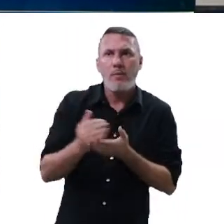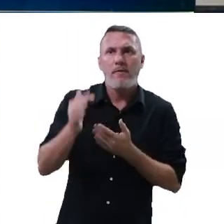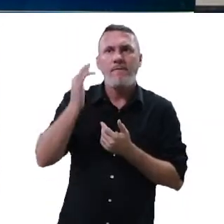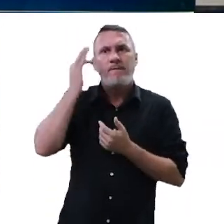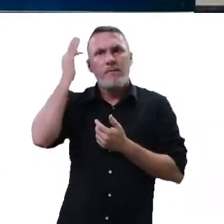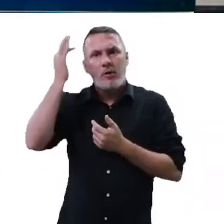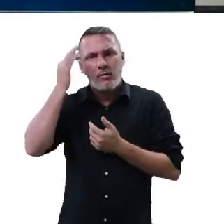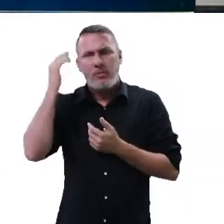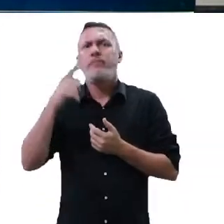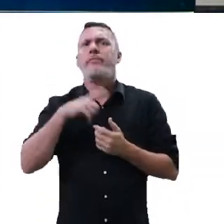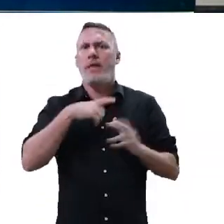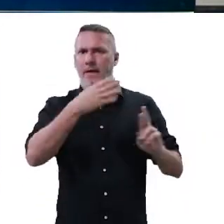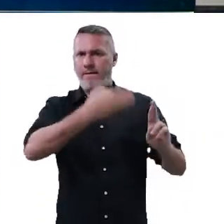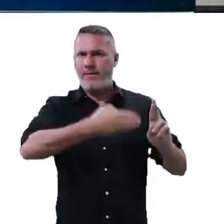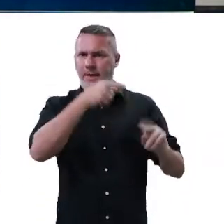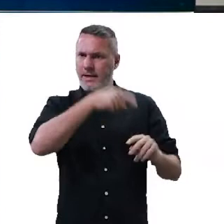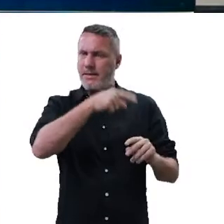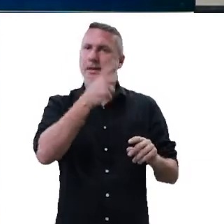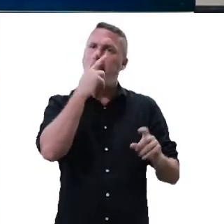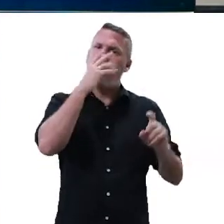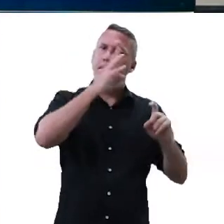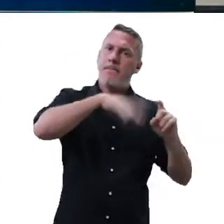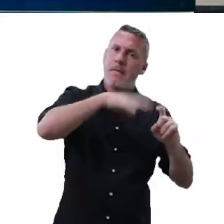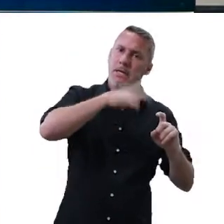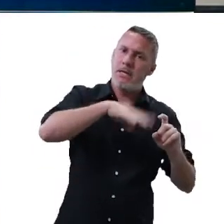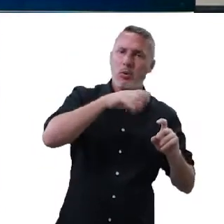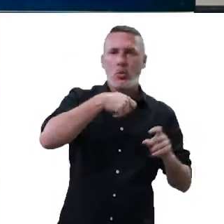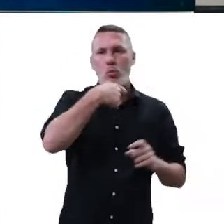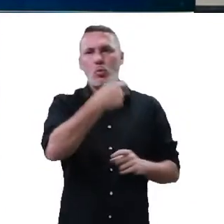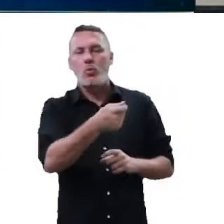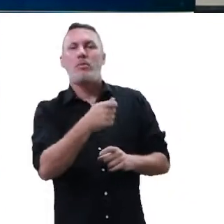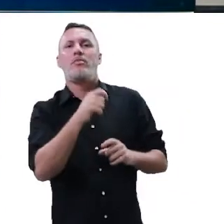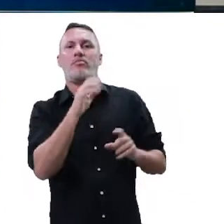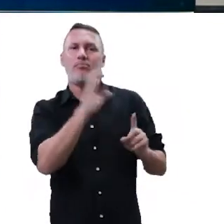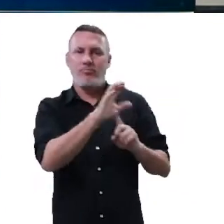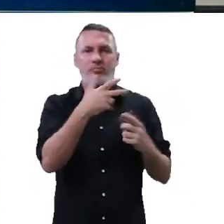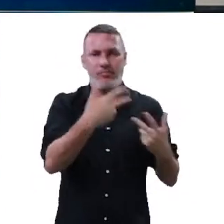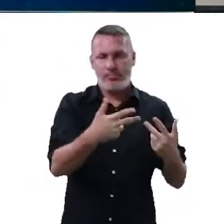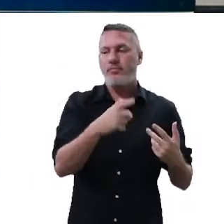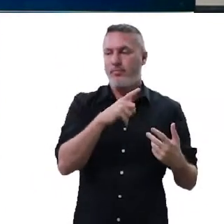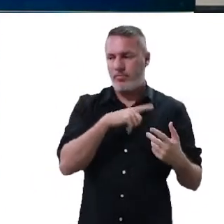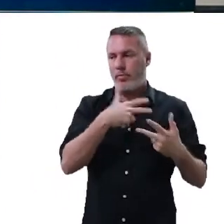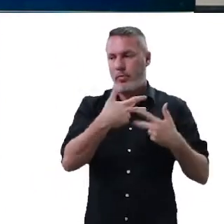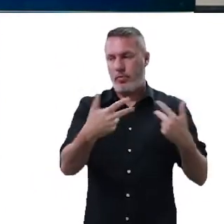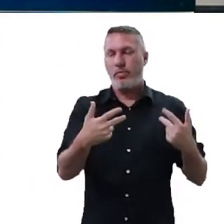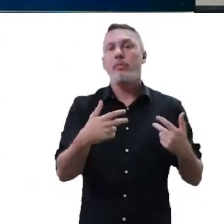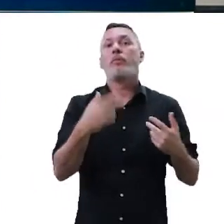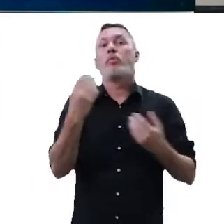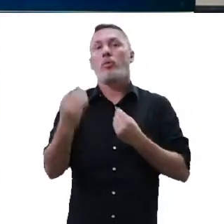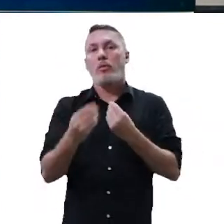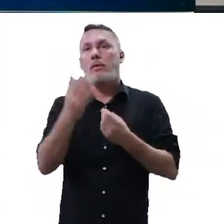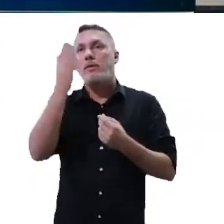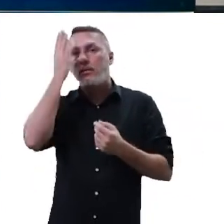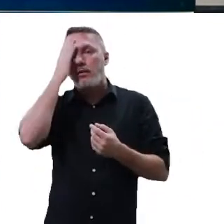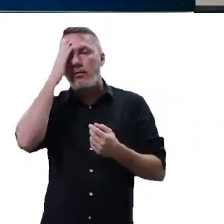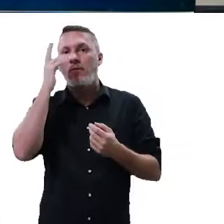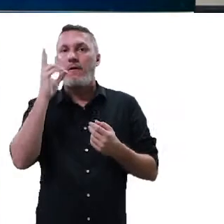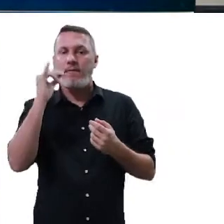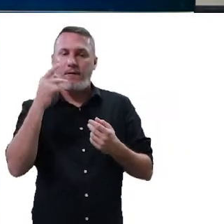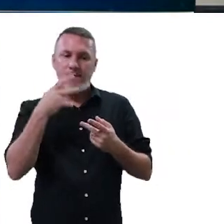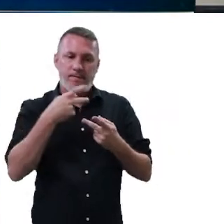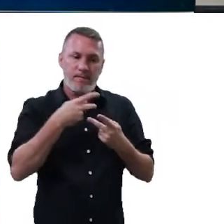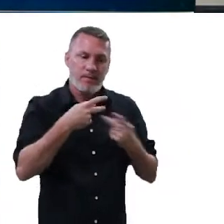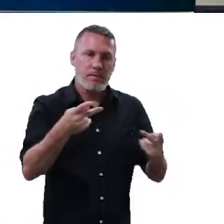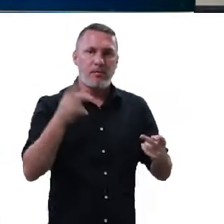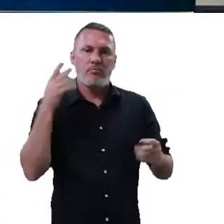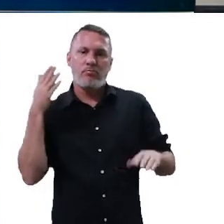início da filosofia havia ainda elementos mitológicos muito presentes na sociedade. E ele diz o seguinte, quando ele vai